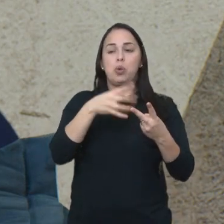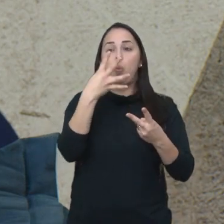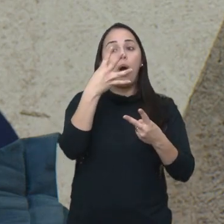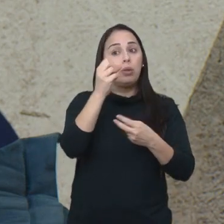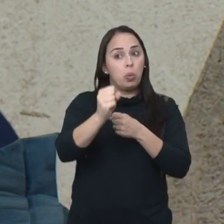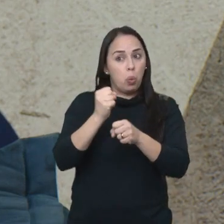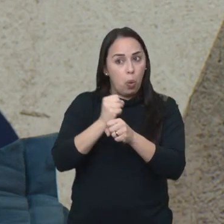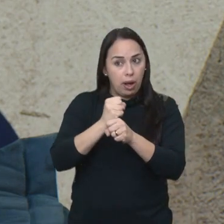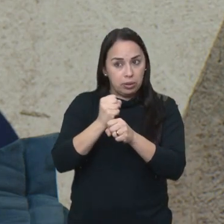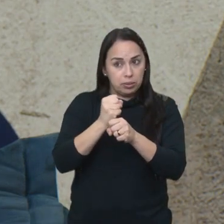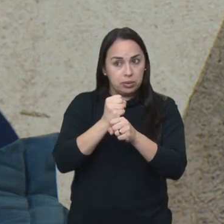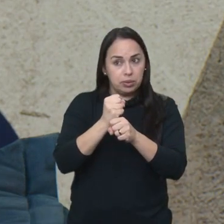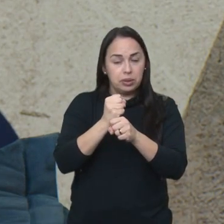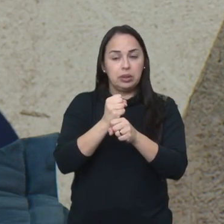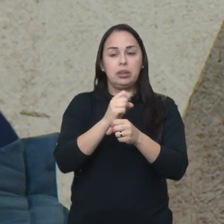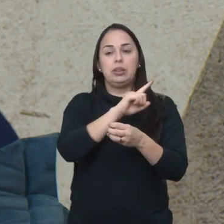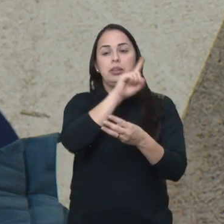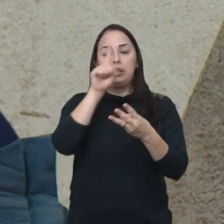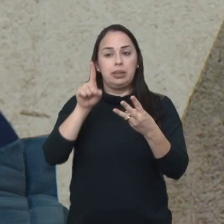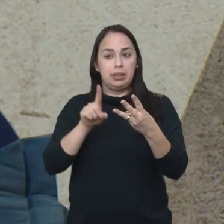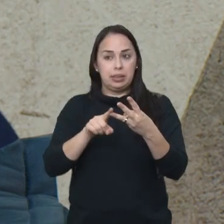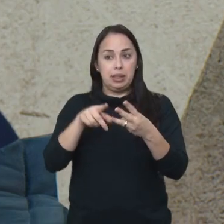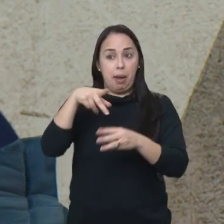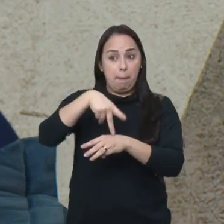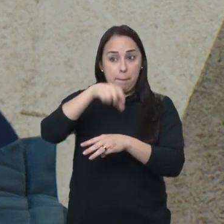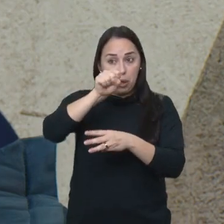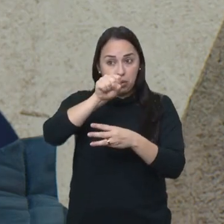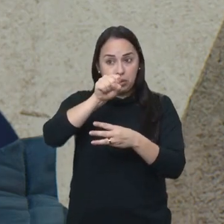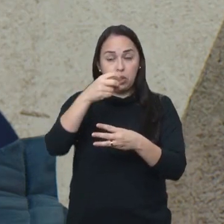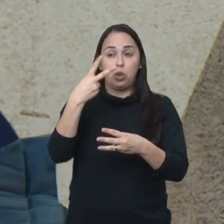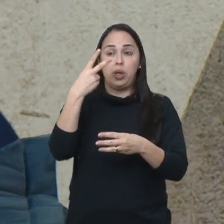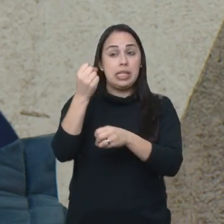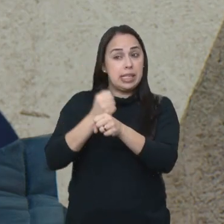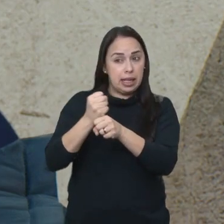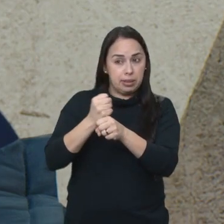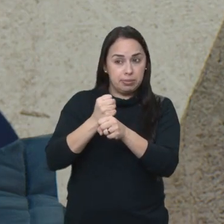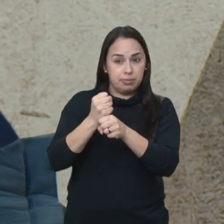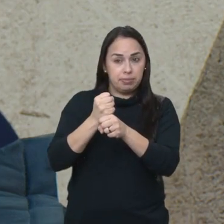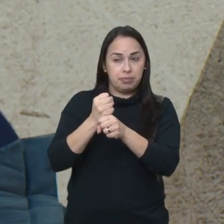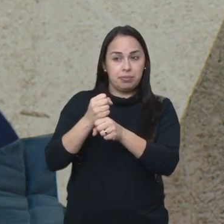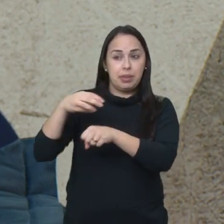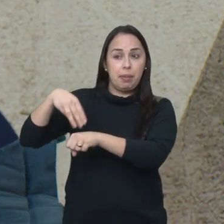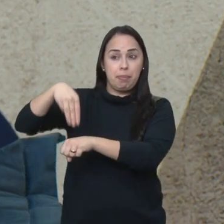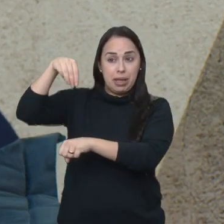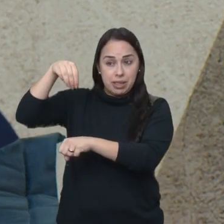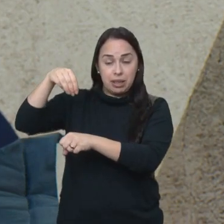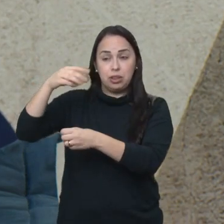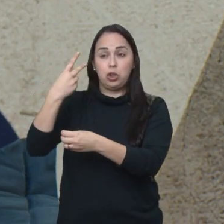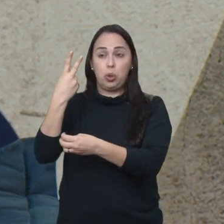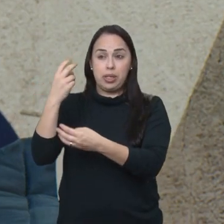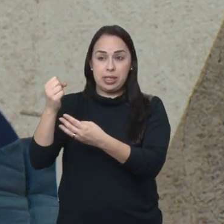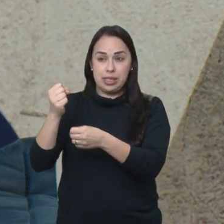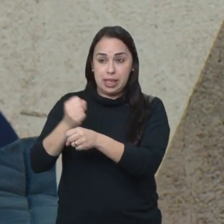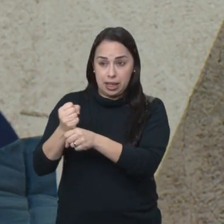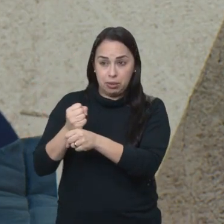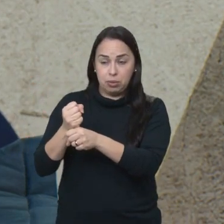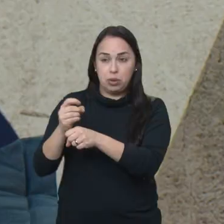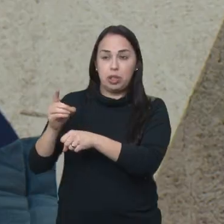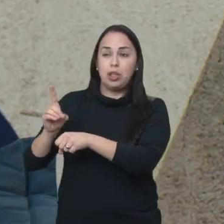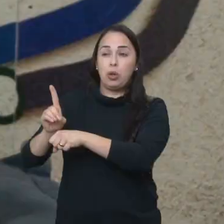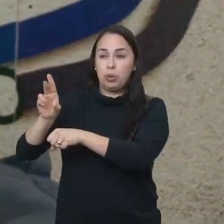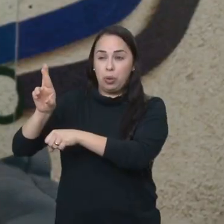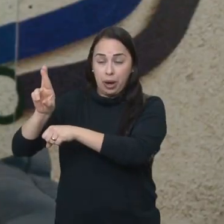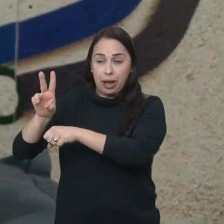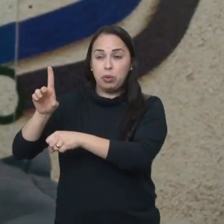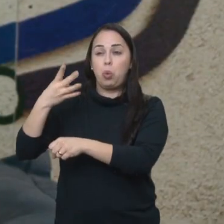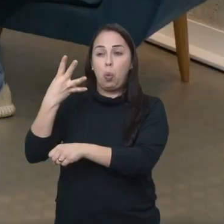4 anos de formação, de 3 a 4 anos. Especialização, 2 anos. Mestrado, 2 anos.